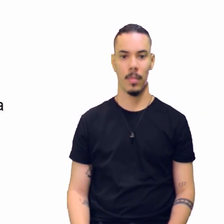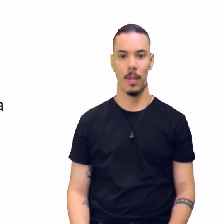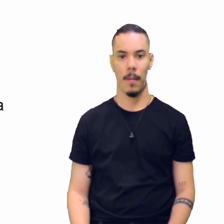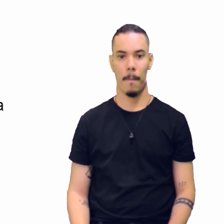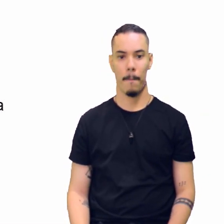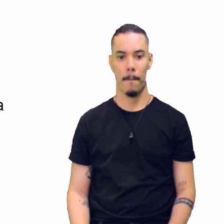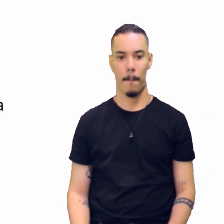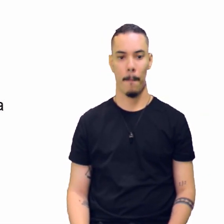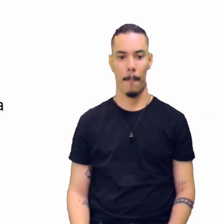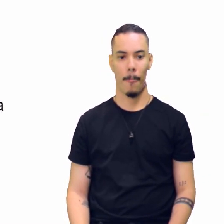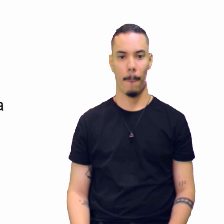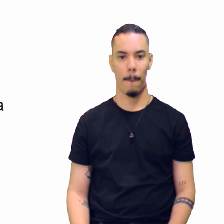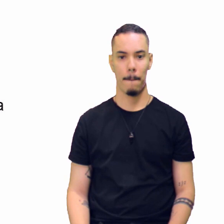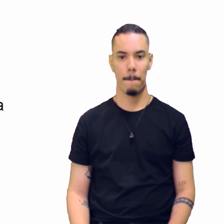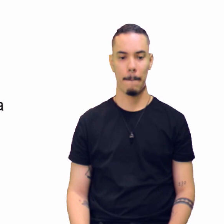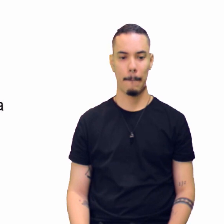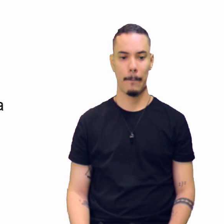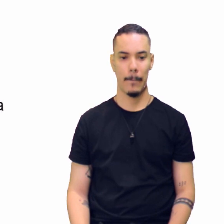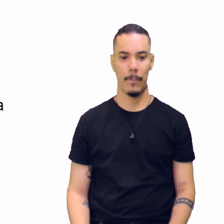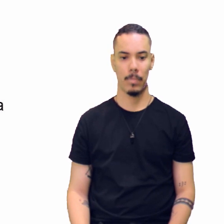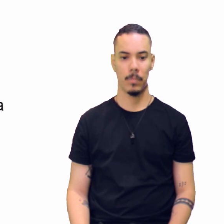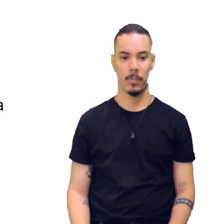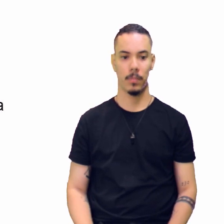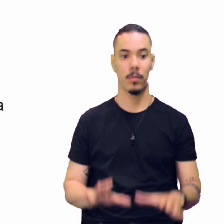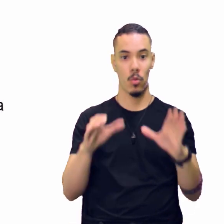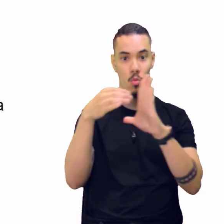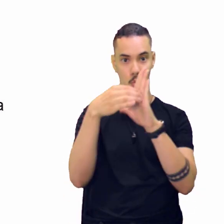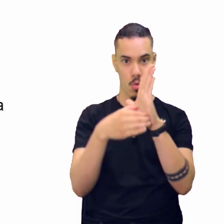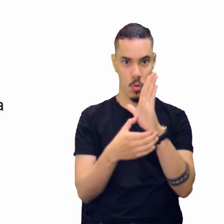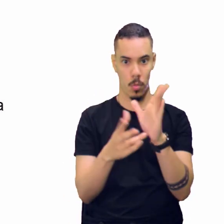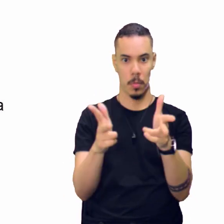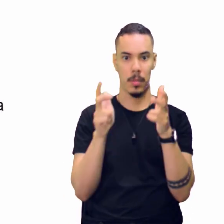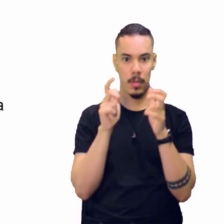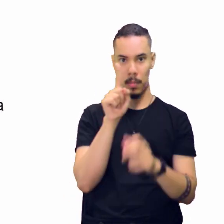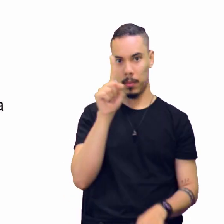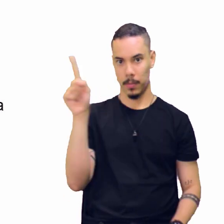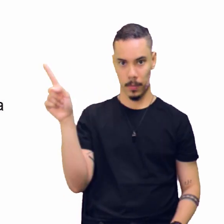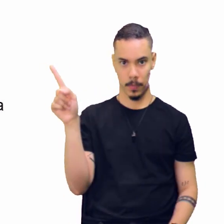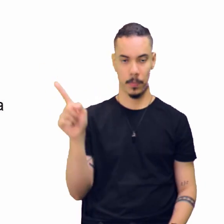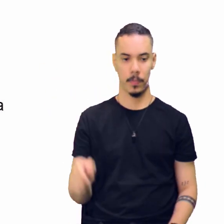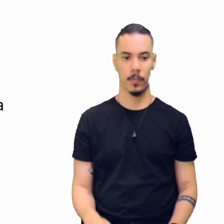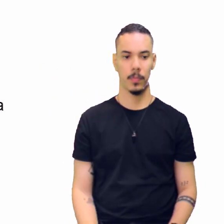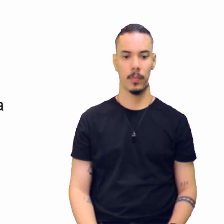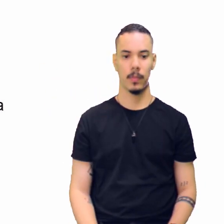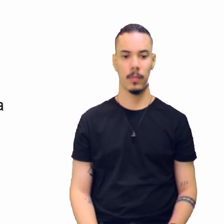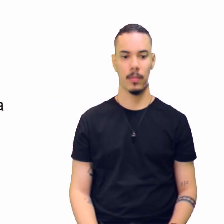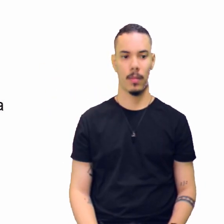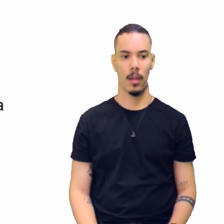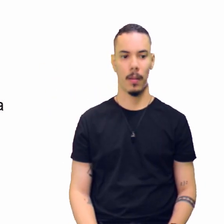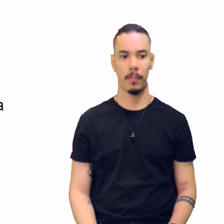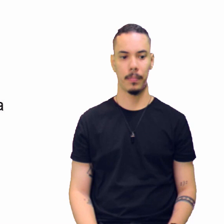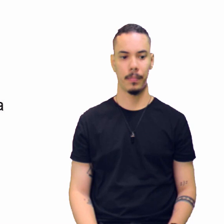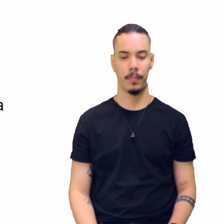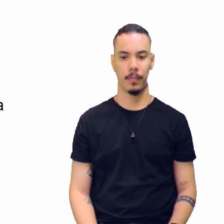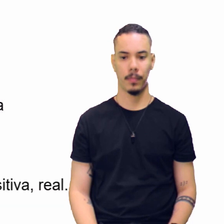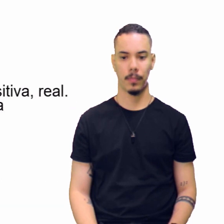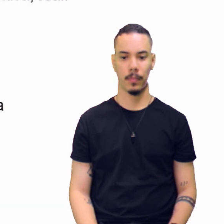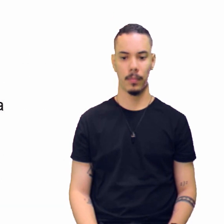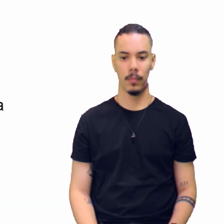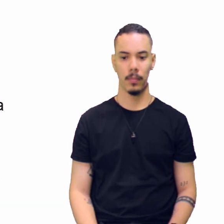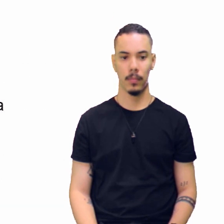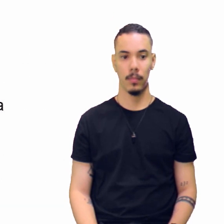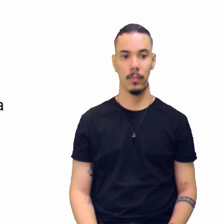vós, segunda pessoa do plural, e eles, terceira pessoa do plural. Beleza? E